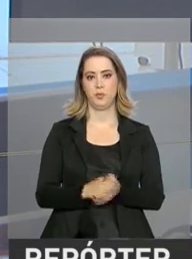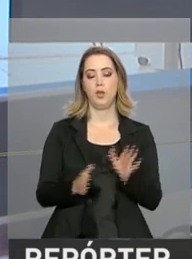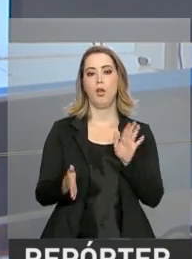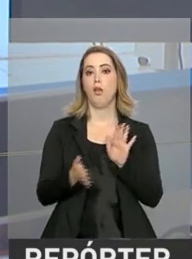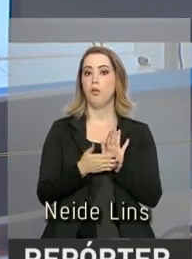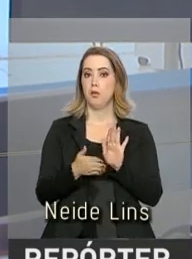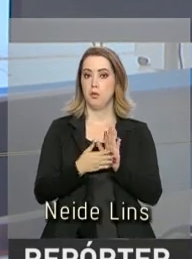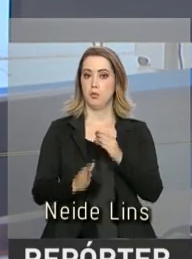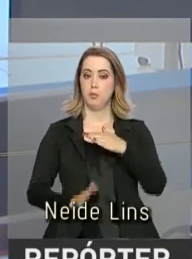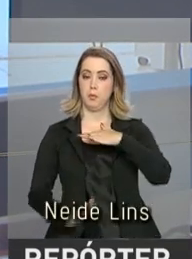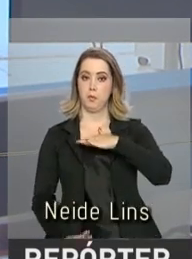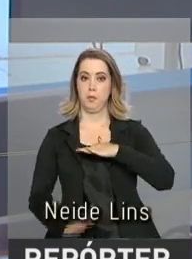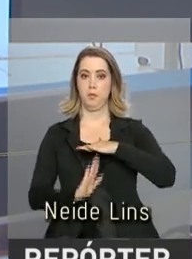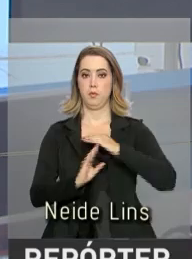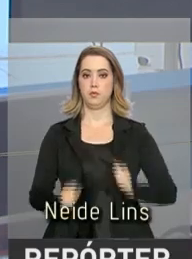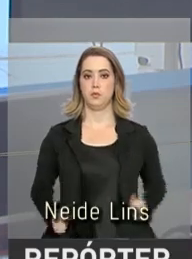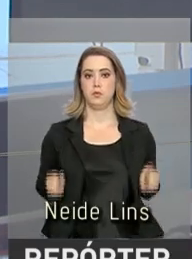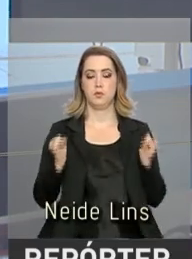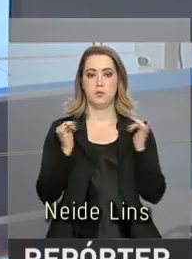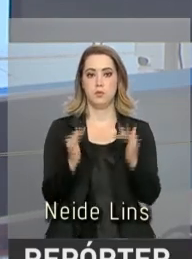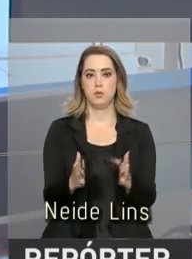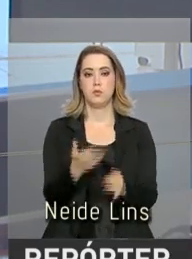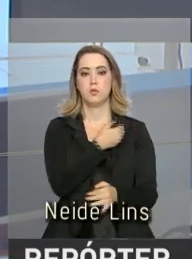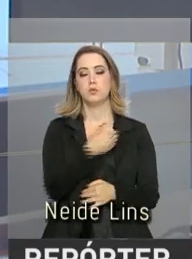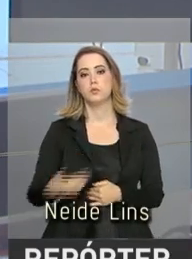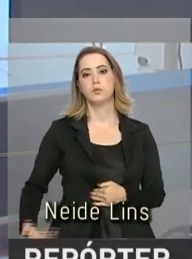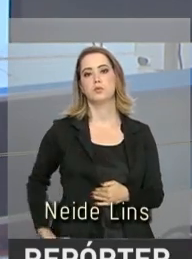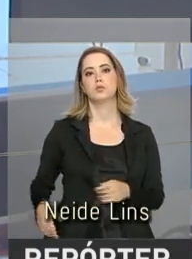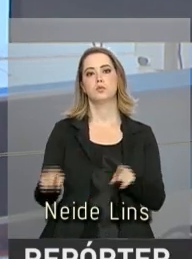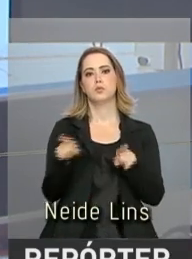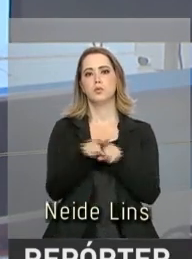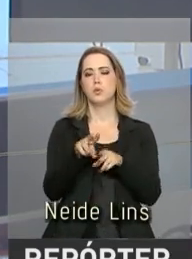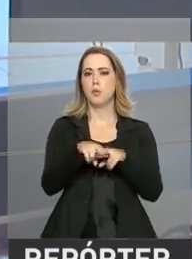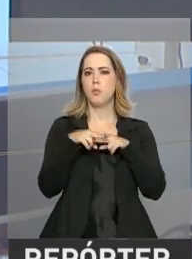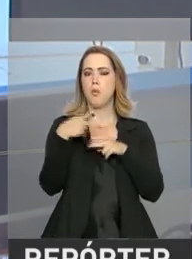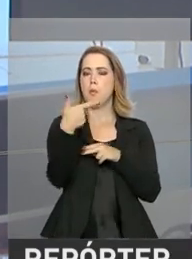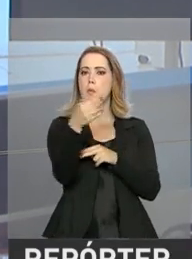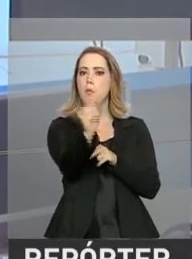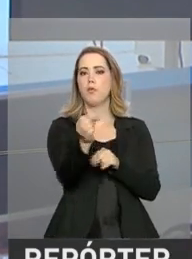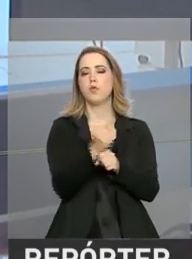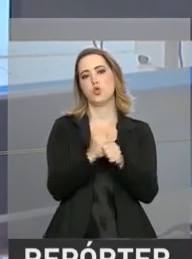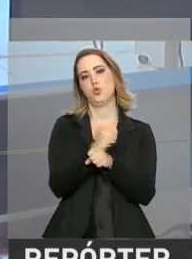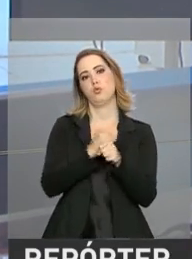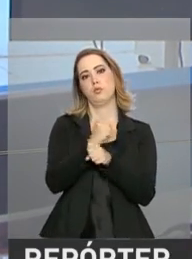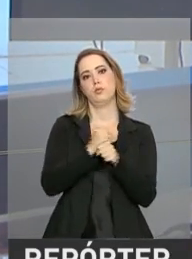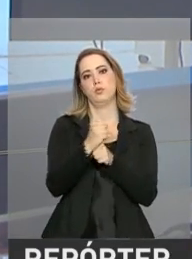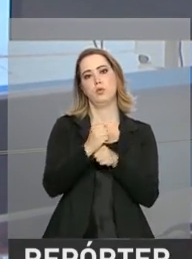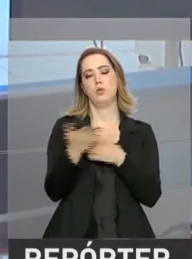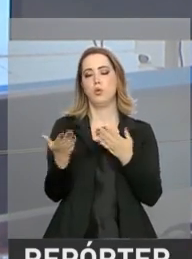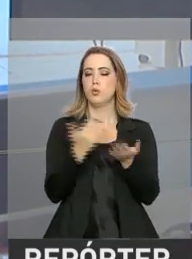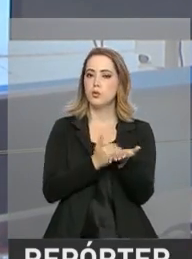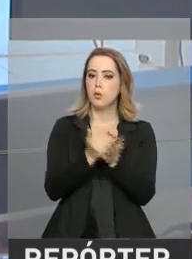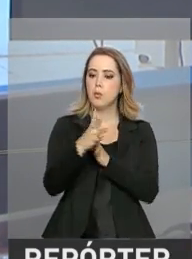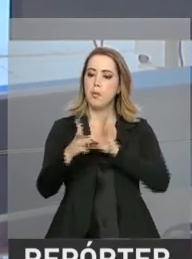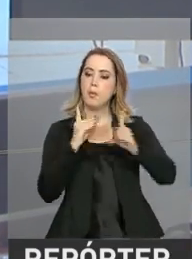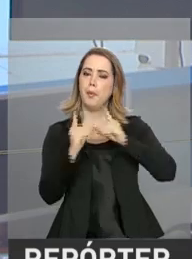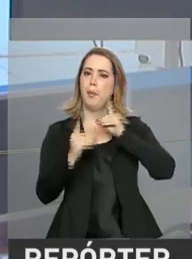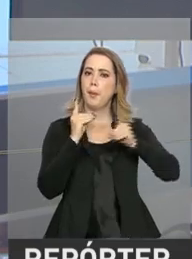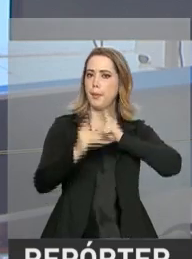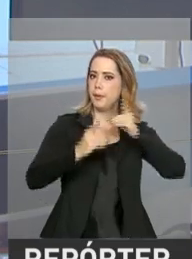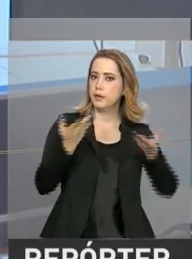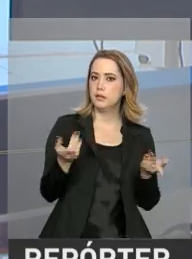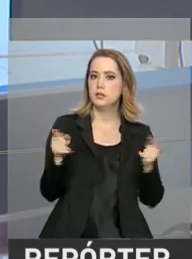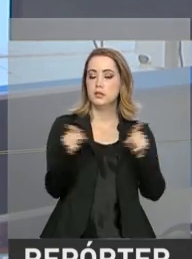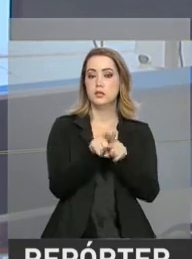proposta que limita os gastos públicos da União pelos próximos 20 anos começou a ser discutida no plenário da Câmara dos Deputados. A PEC é